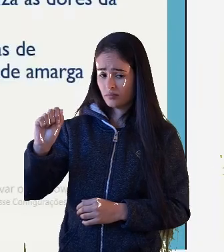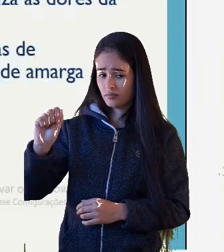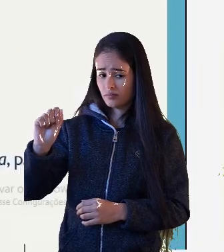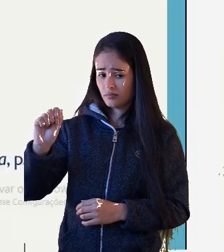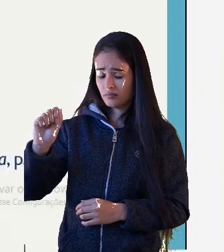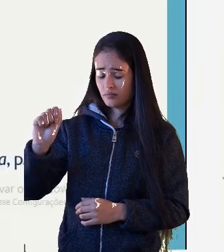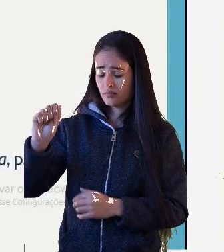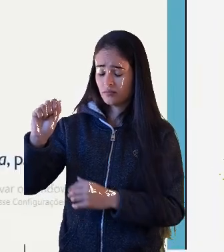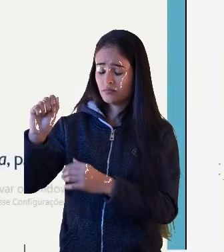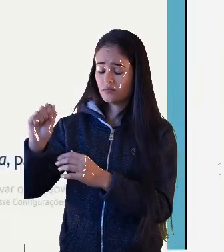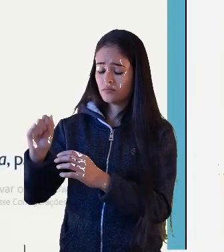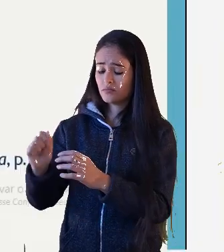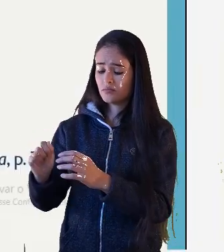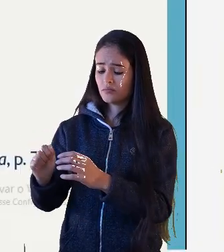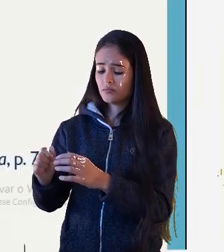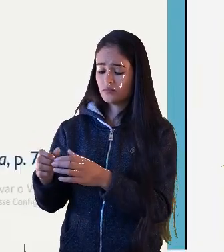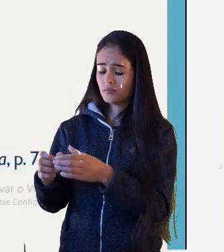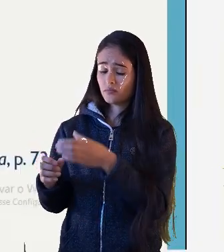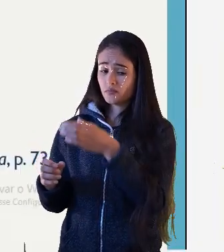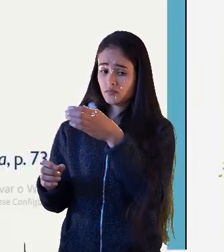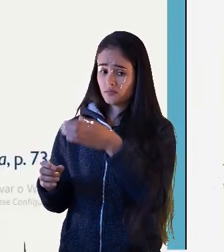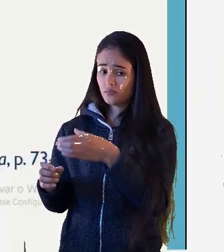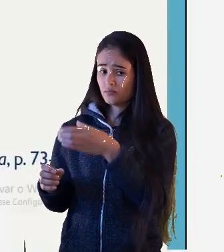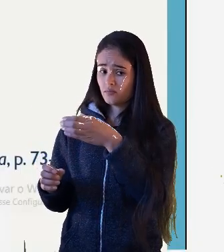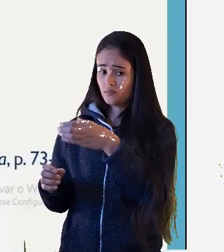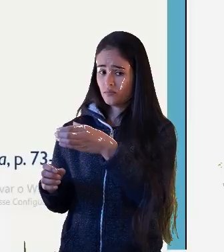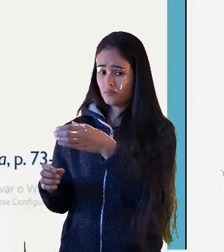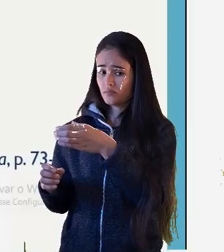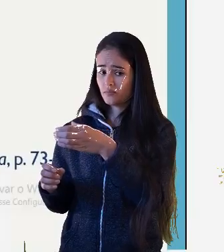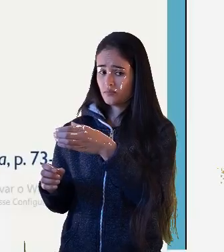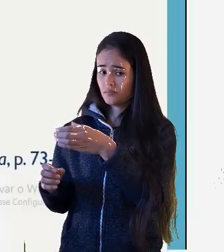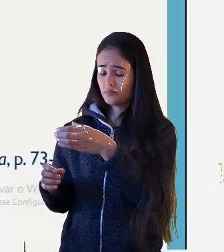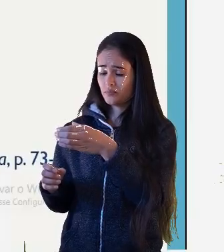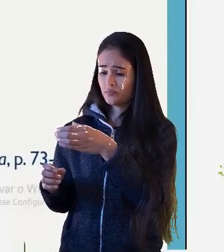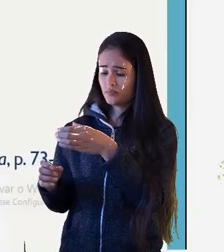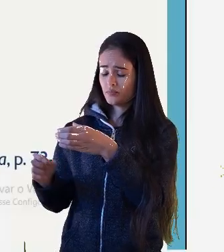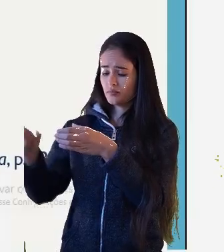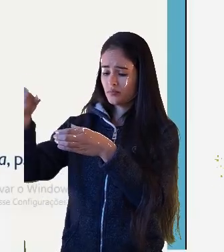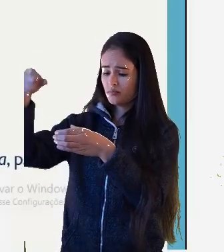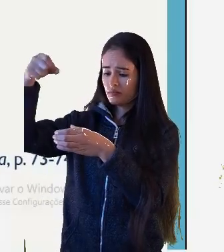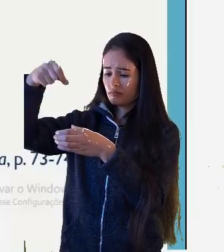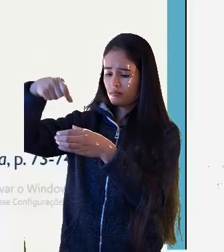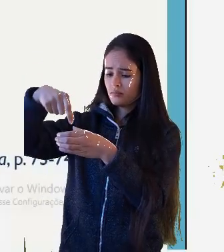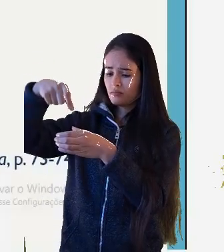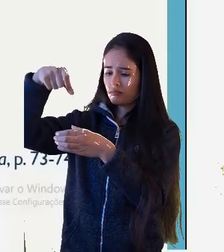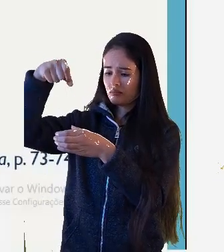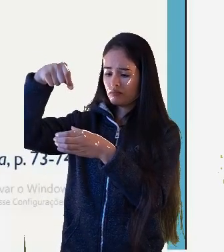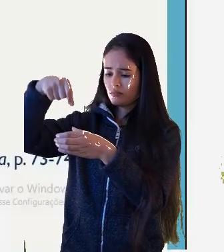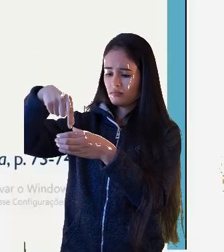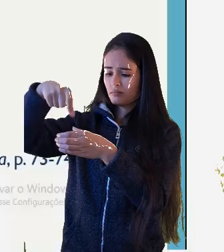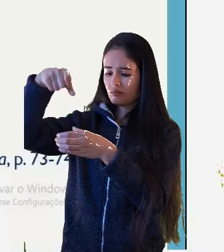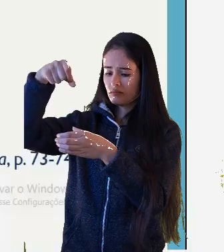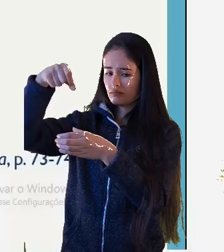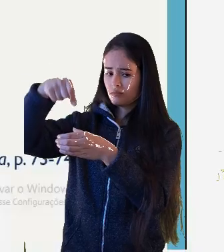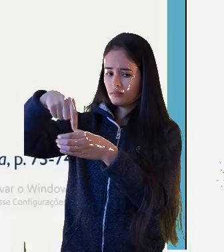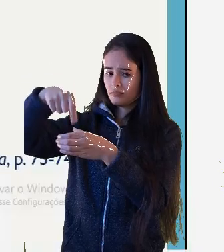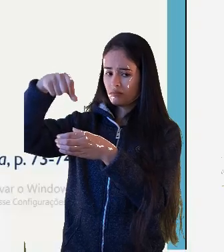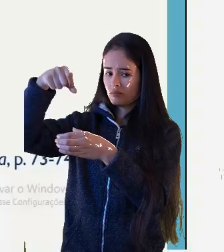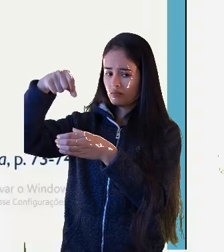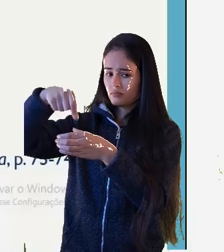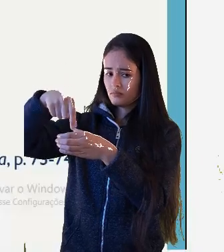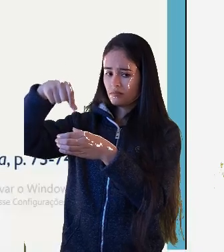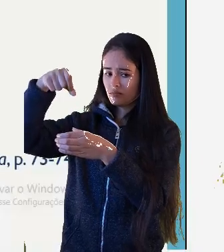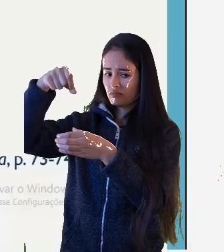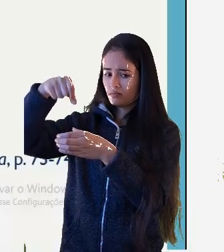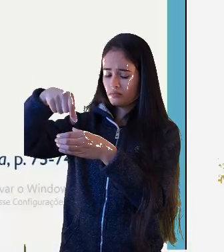amarga. Cota é só a gota, meta de quem pagou e paga desmedido